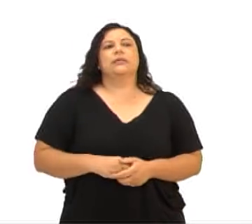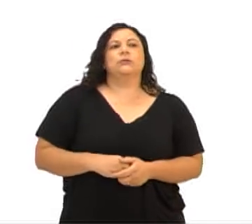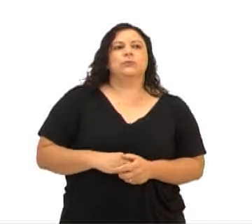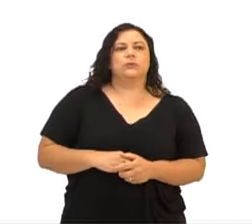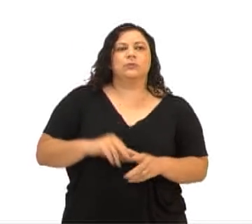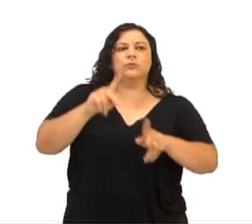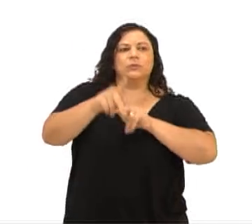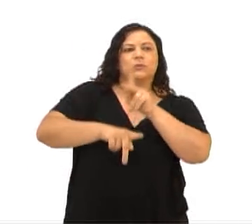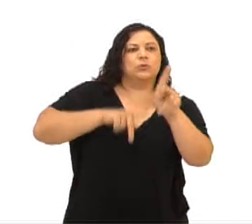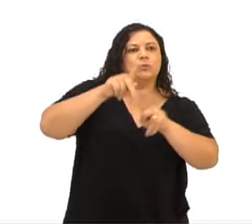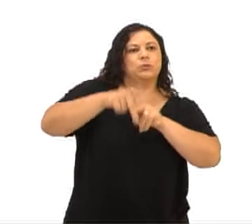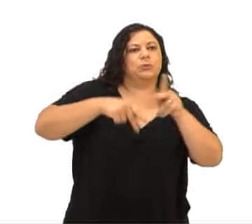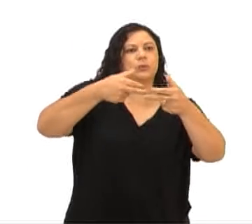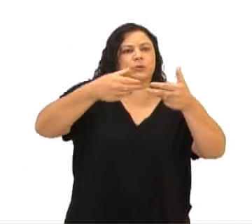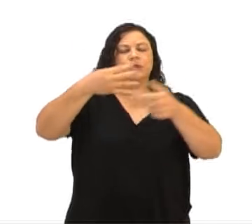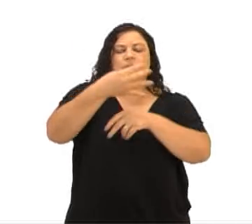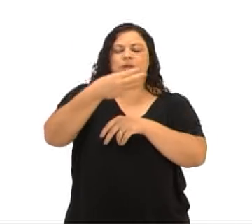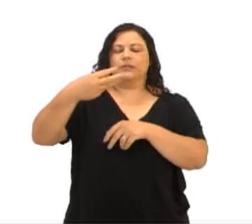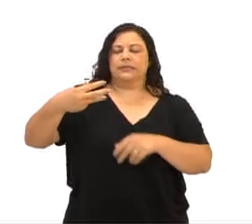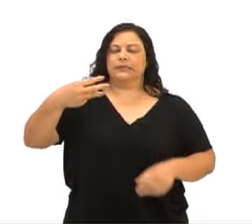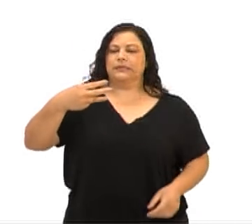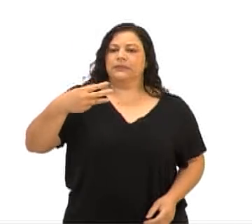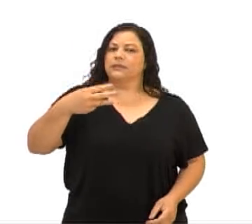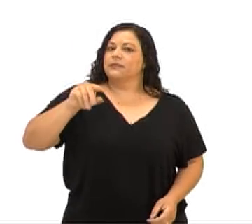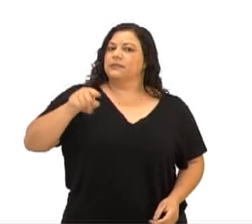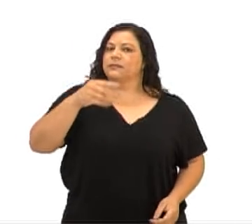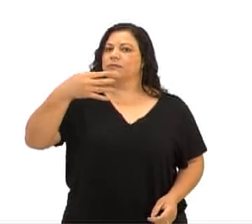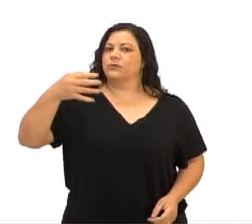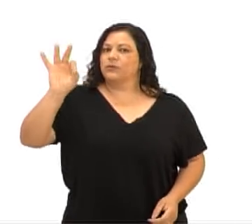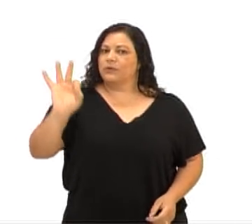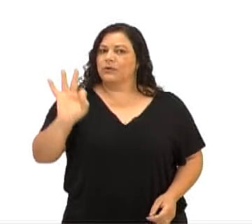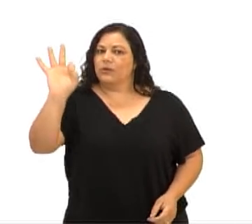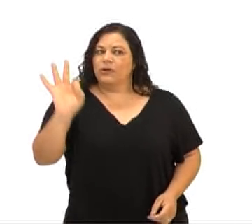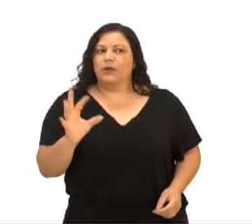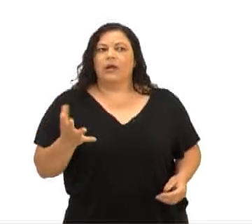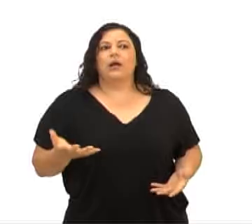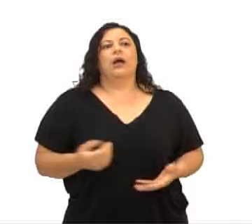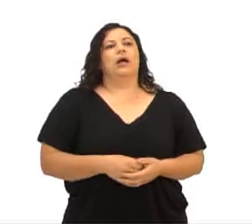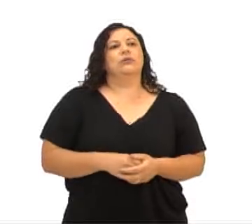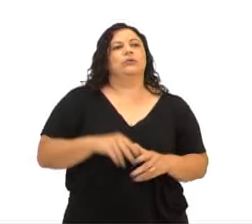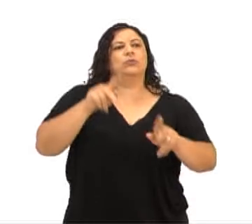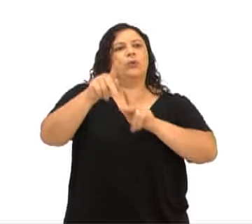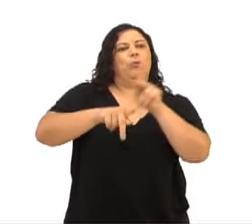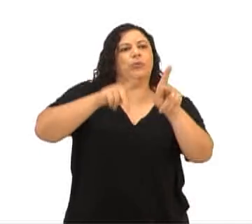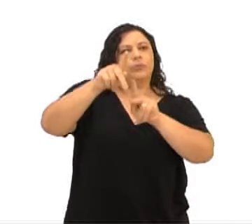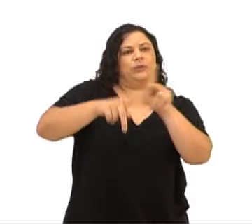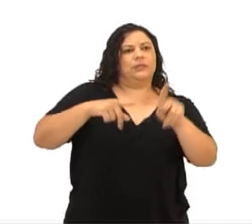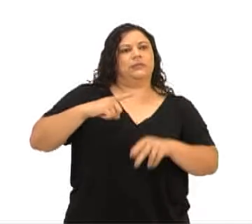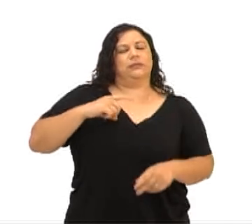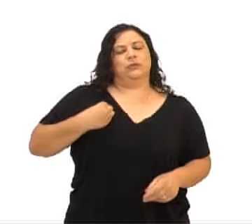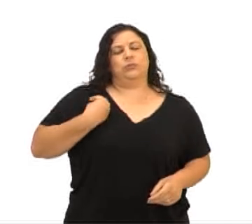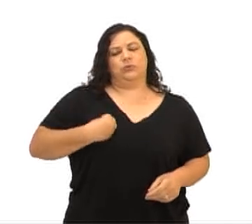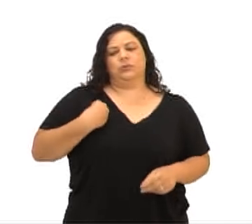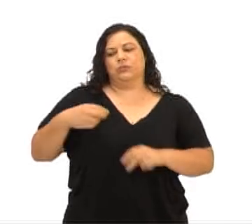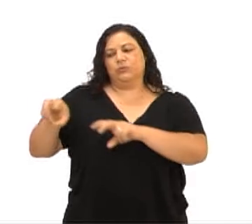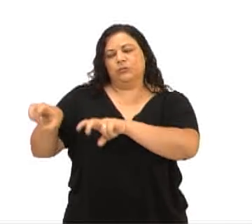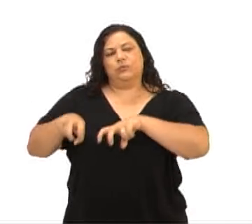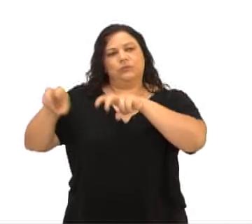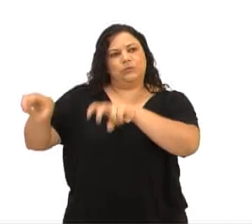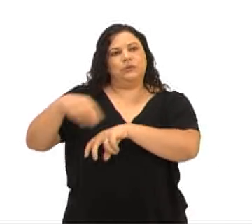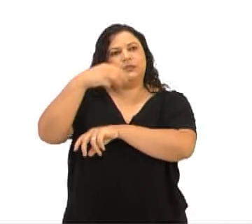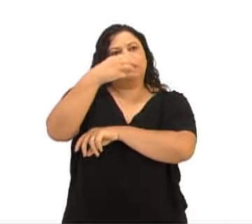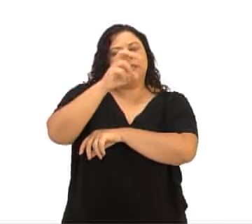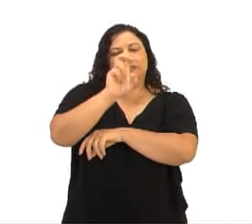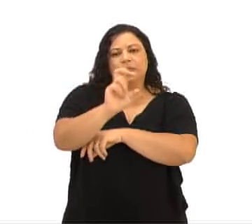não é tão efetiva assim, né? E 56% da população vive em áreas rurais. Então temos uma série